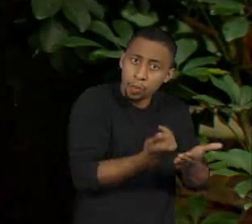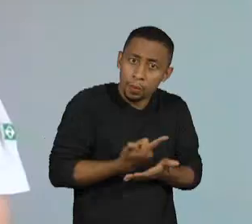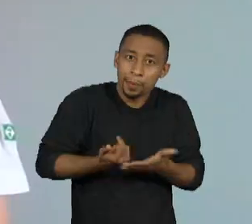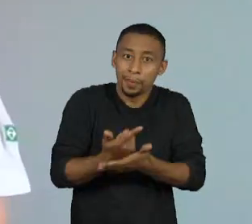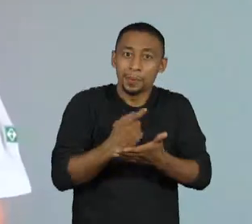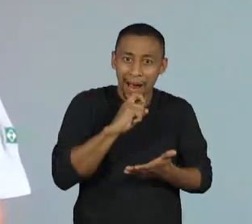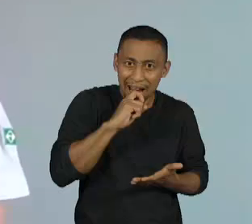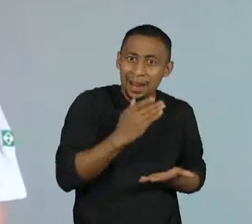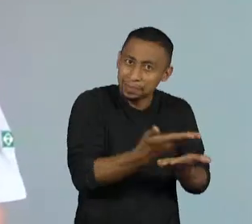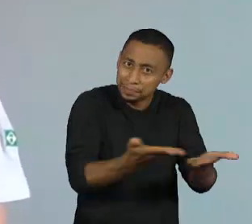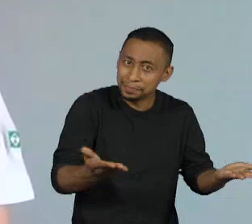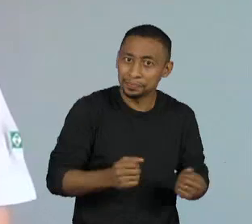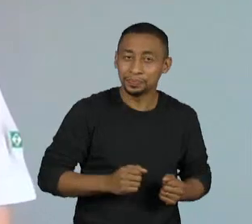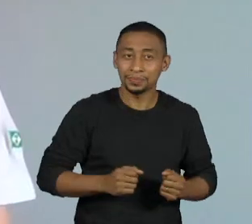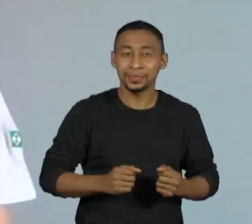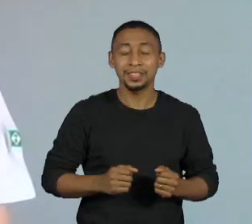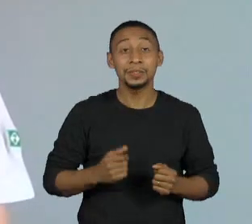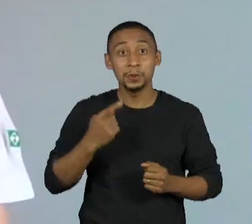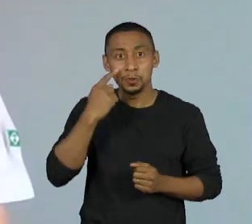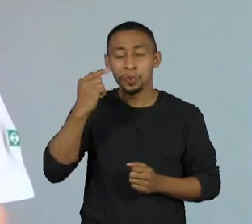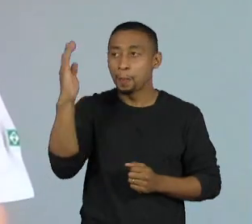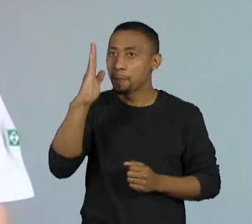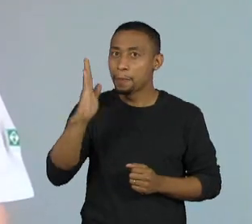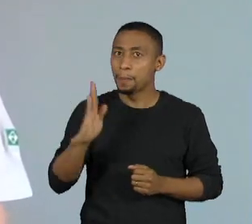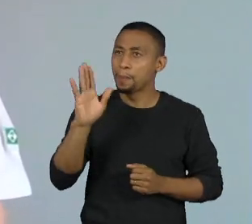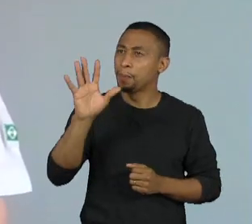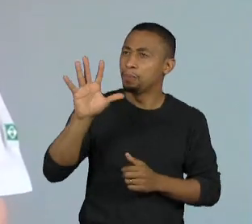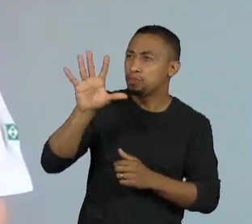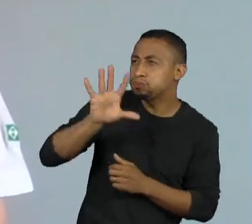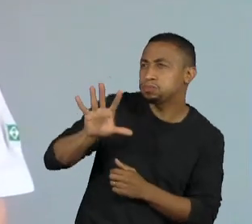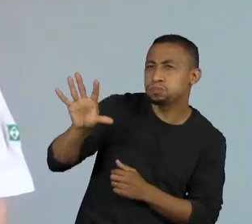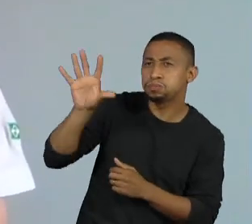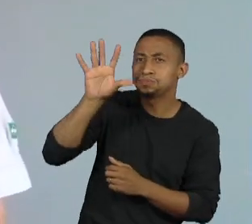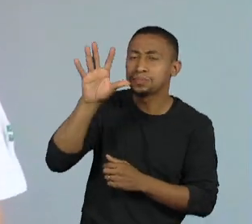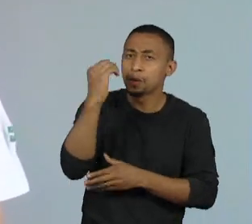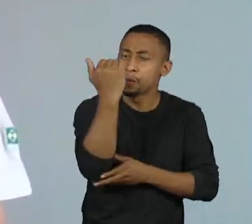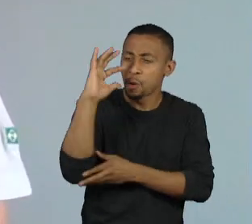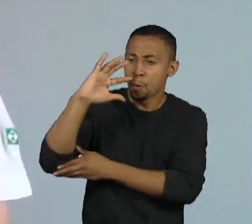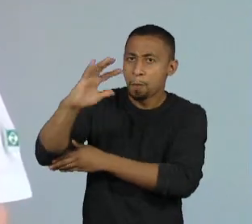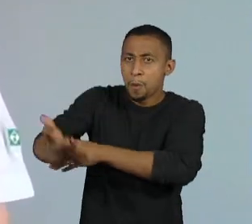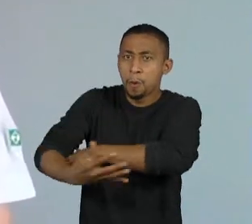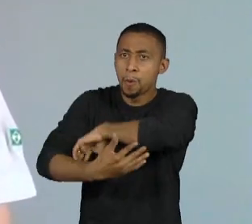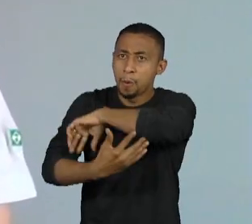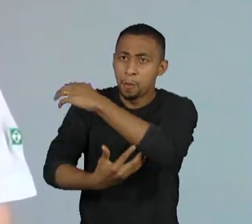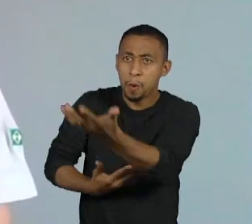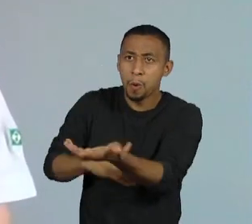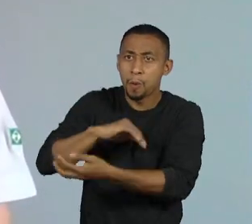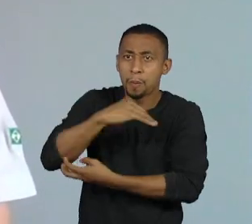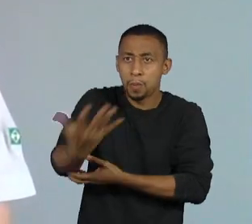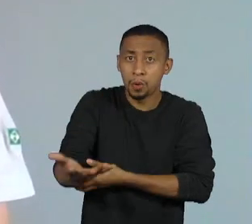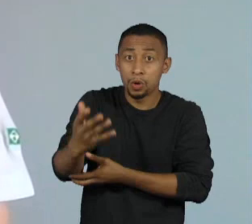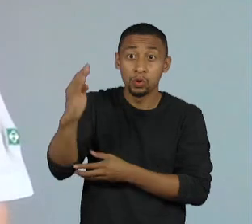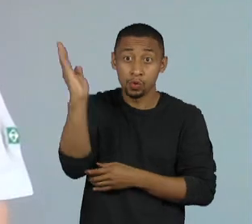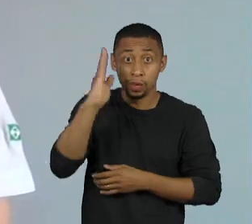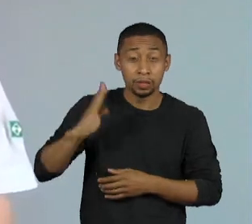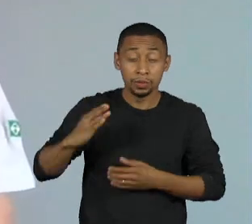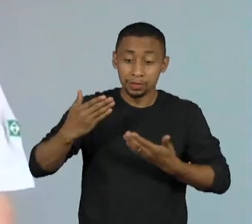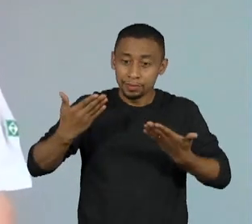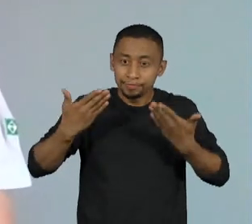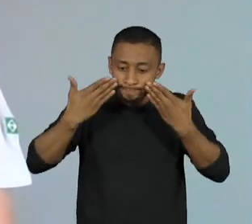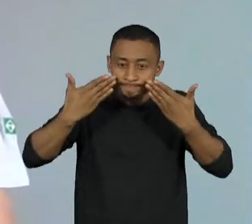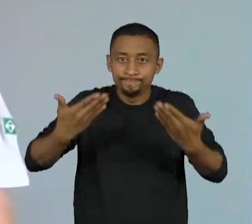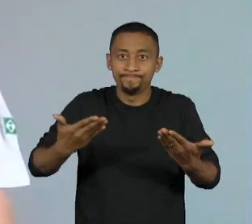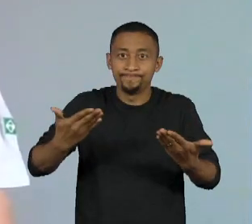matérias-primas. Quando a gente olha o mapa do desmatamento no Brasil, a gente verifica que ele segue avançando na Amazônia brasileira.